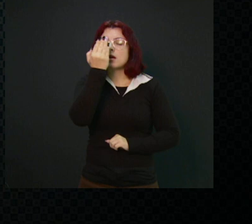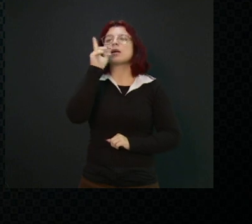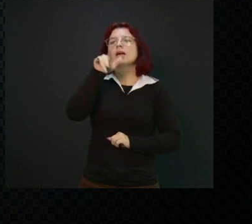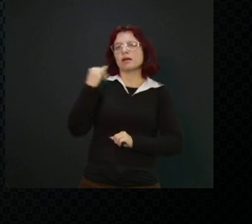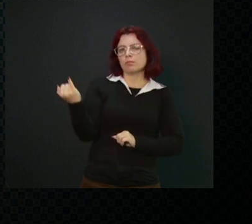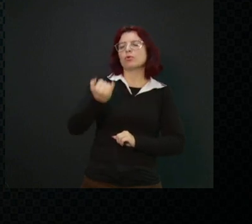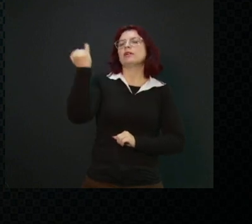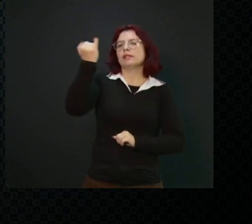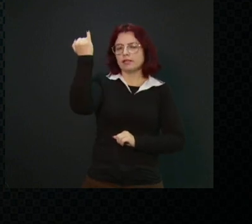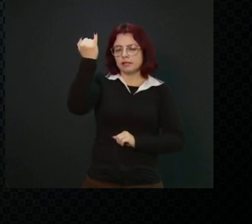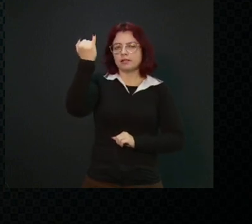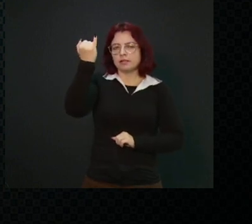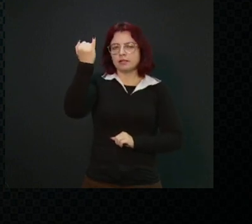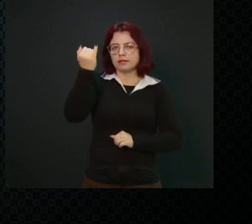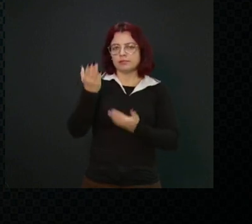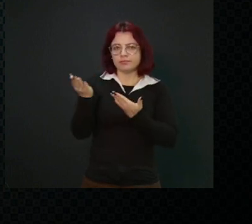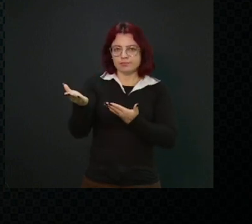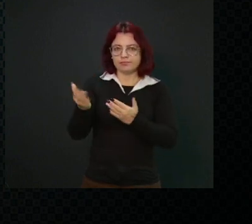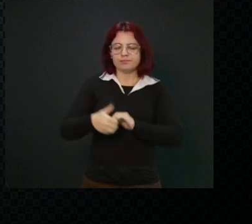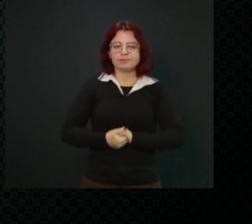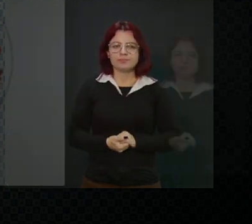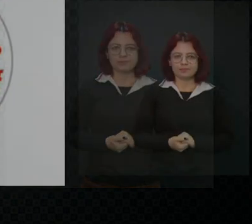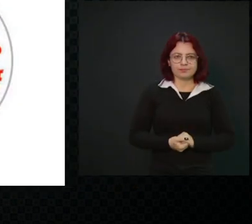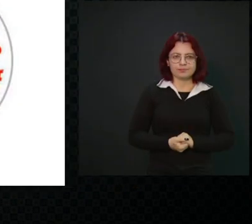gente mostrar, né, esse sinal.